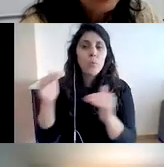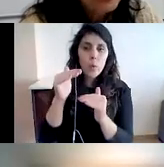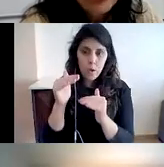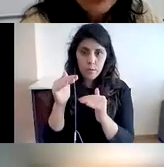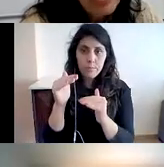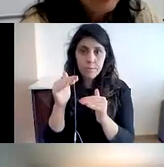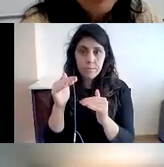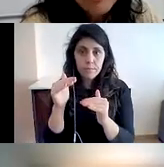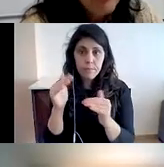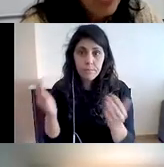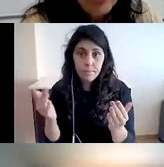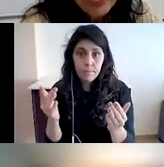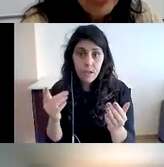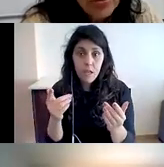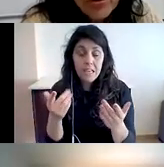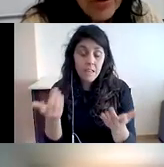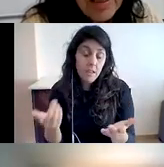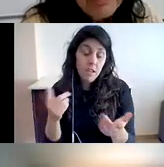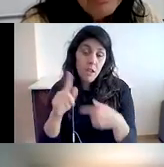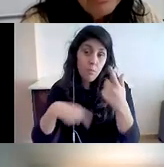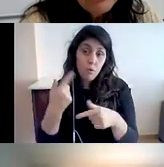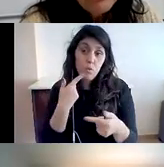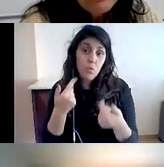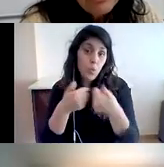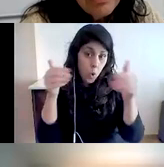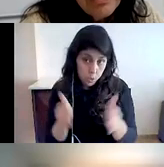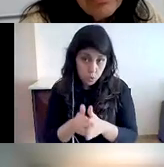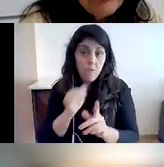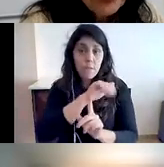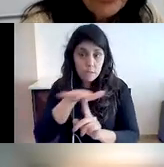aos estudos e à formação ao longo da sua vida,